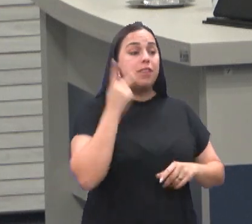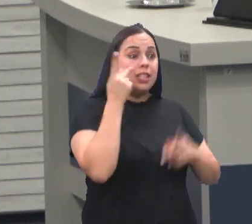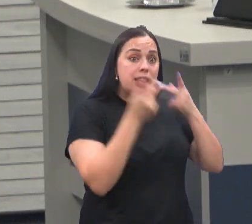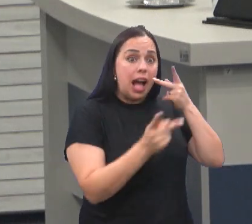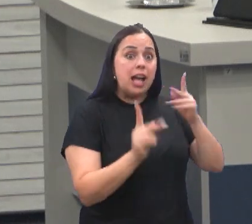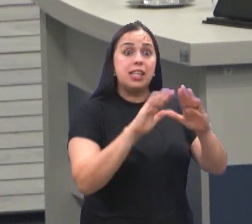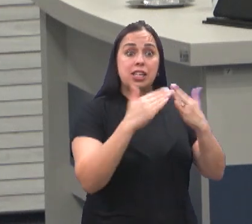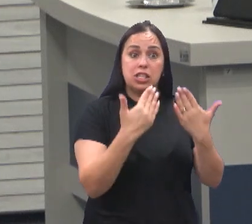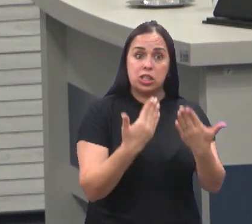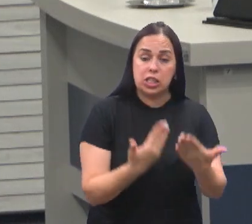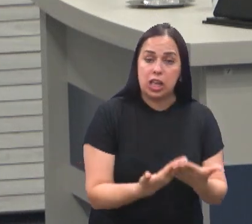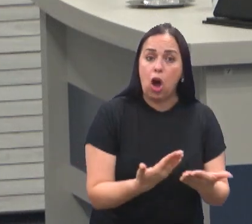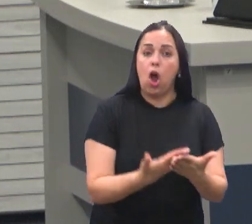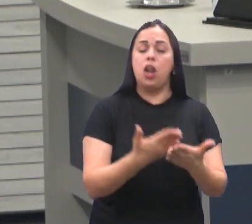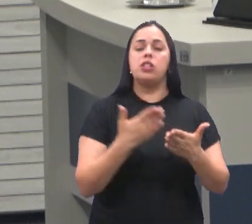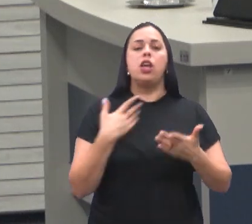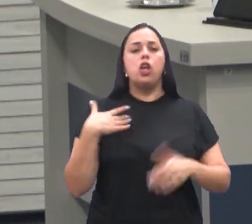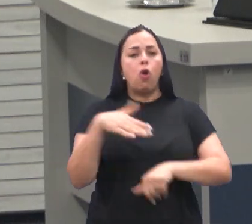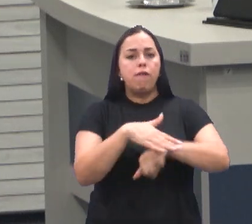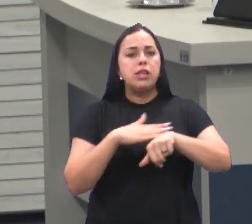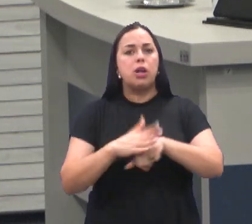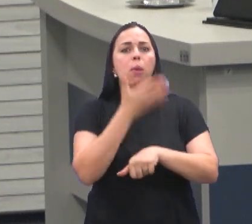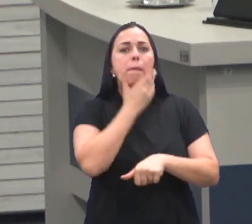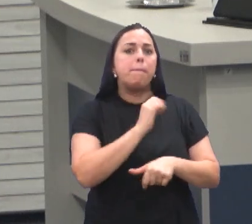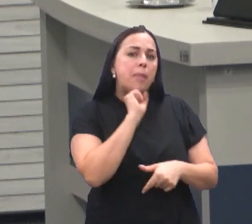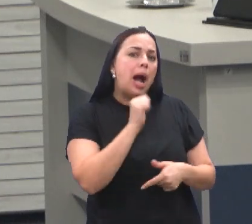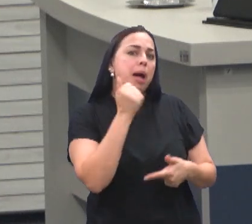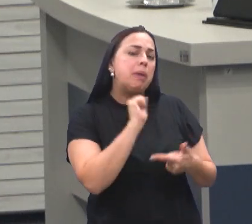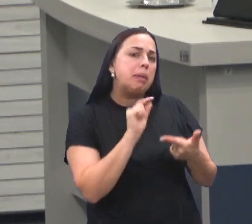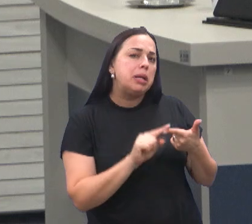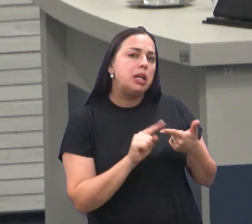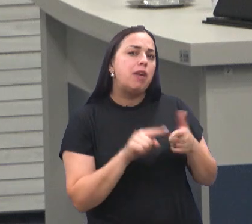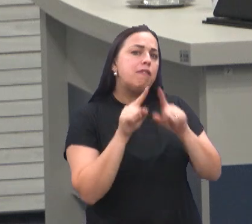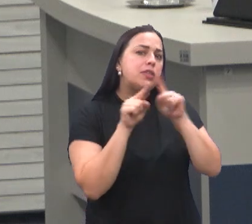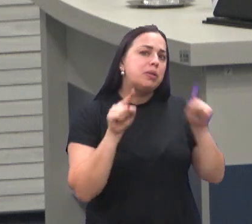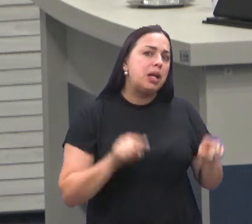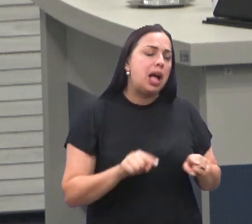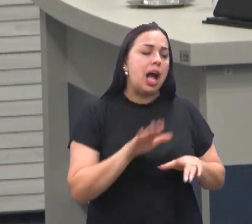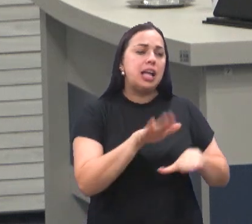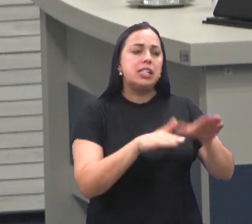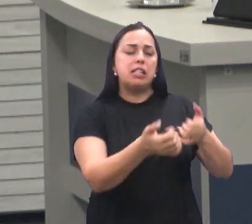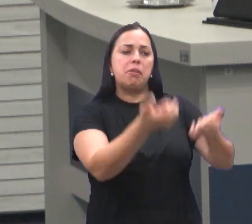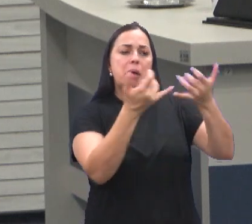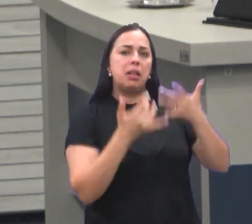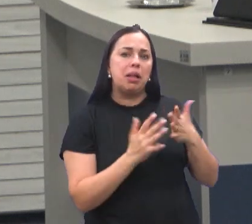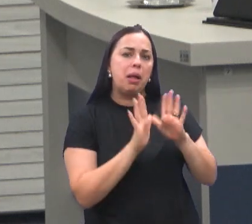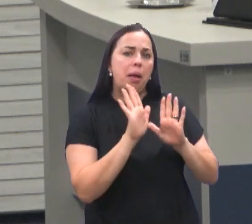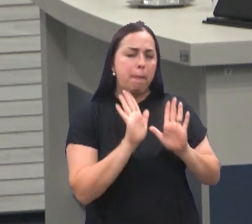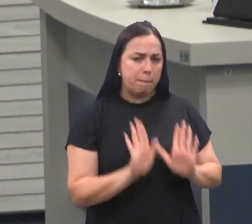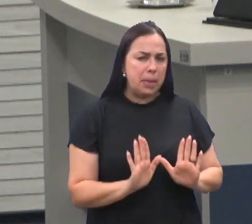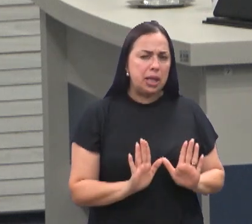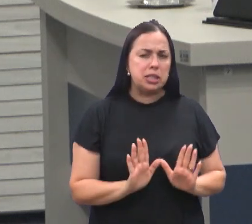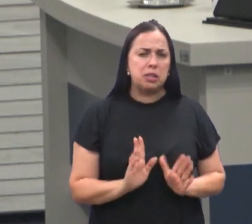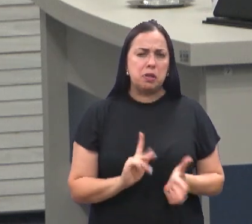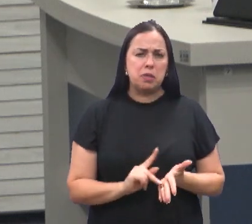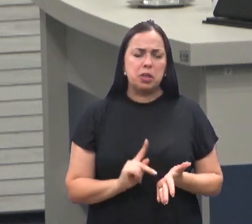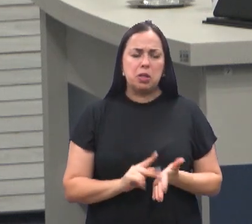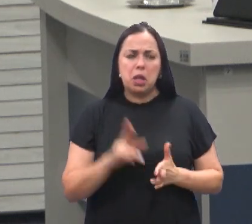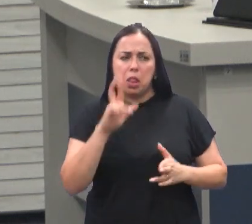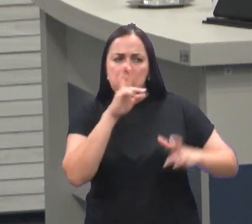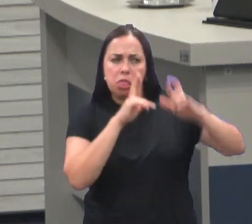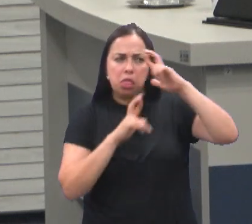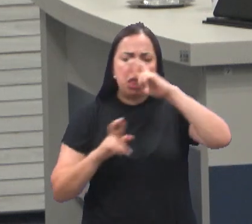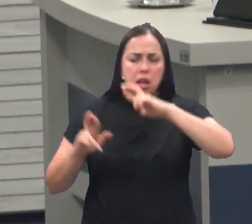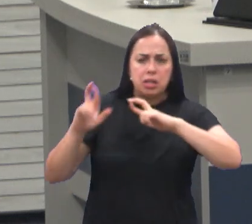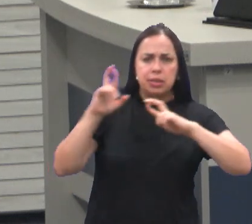com os funcionários, né? Talvez lá a gente não consiga escutar o suficiente, mas a gente olhar com carinho as